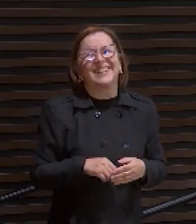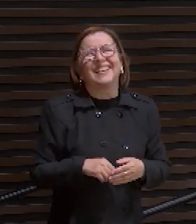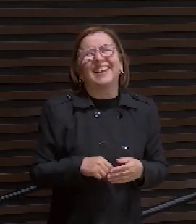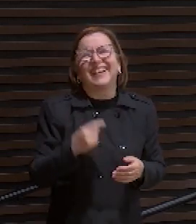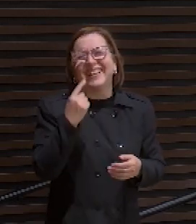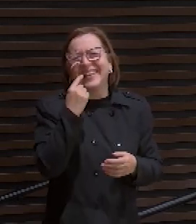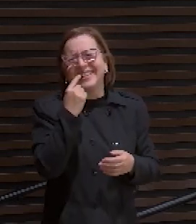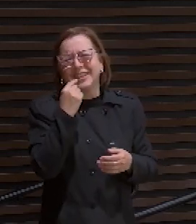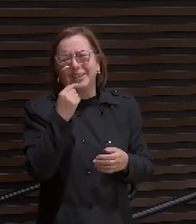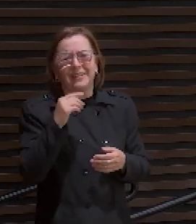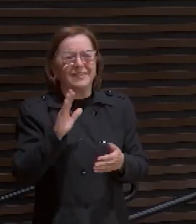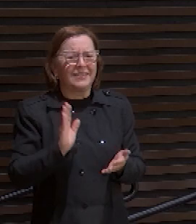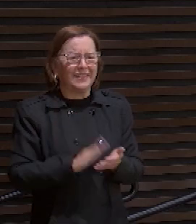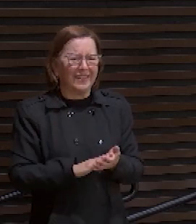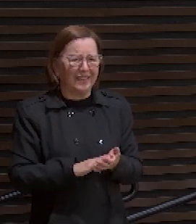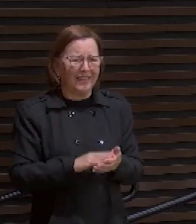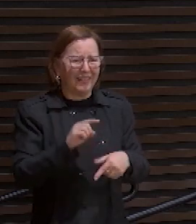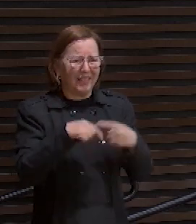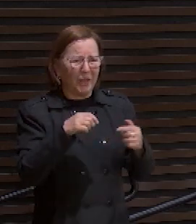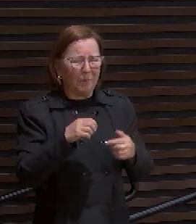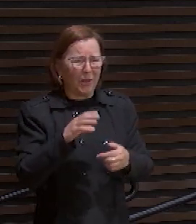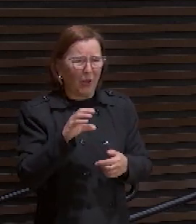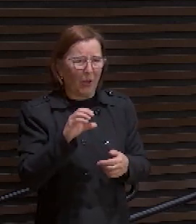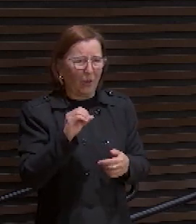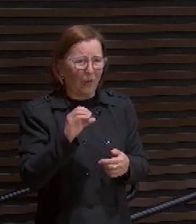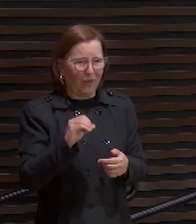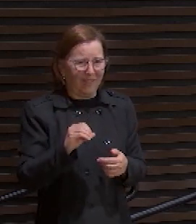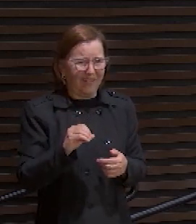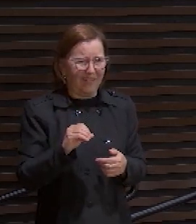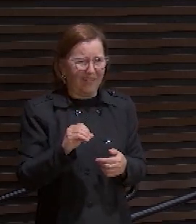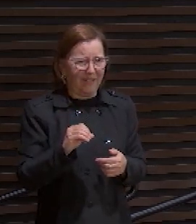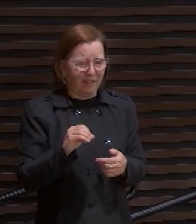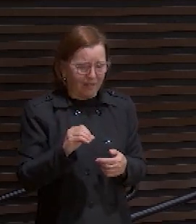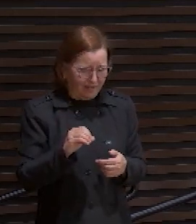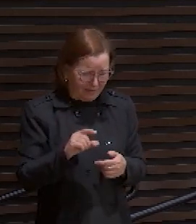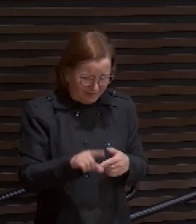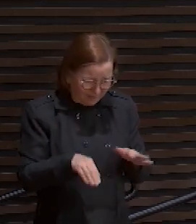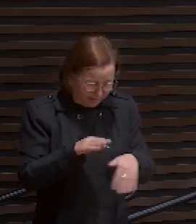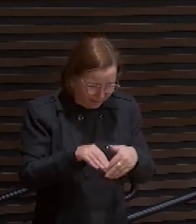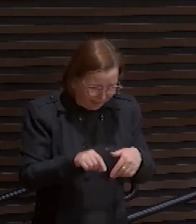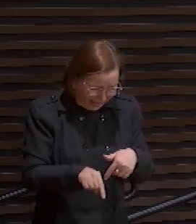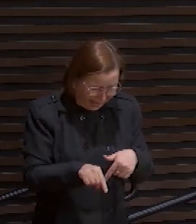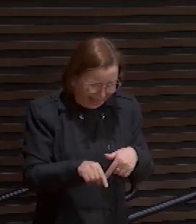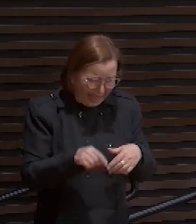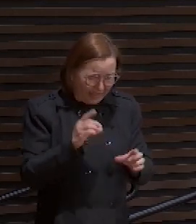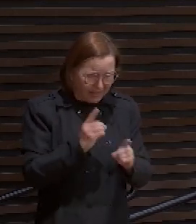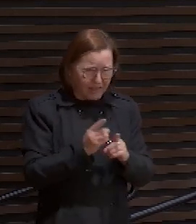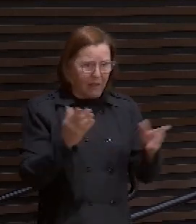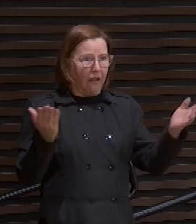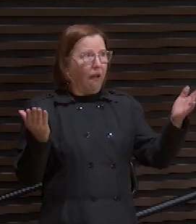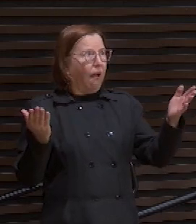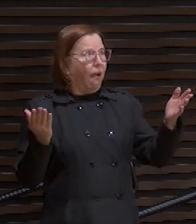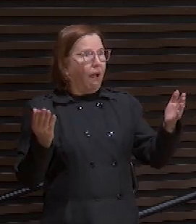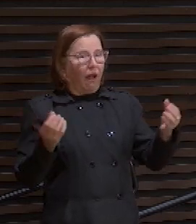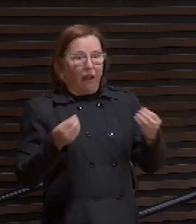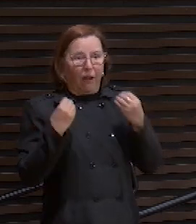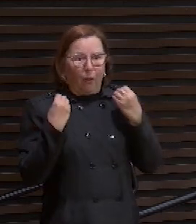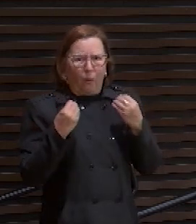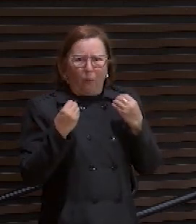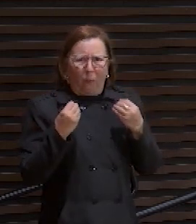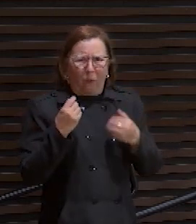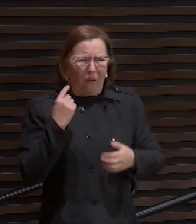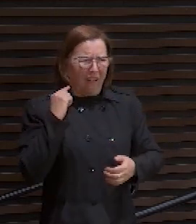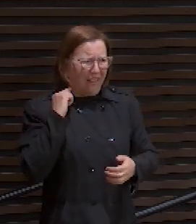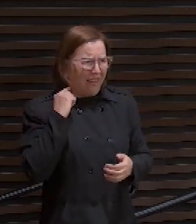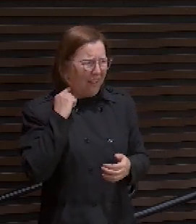isso repugnante. E era mais uma coisa preciosa. Agora, quer escarafujar pecado?